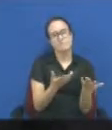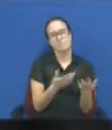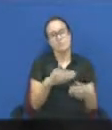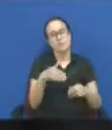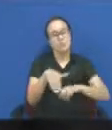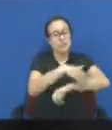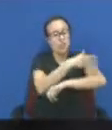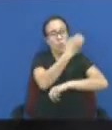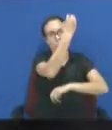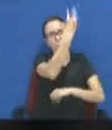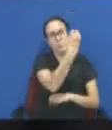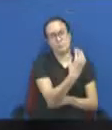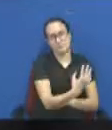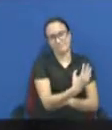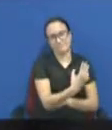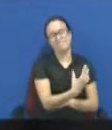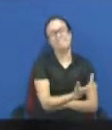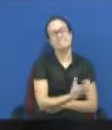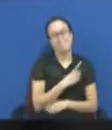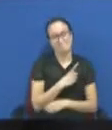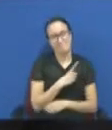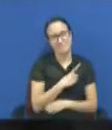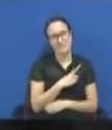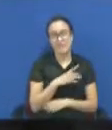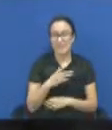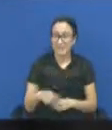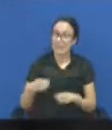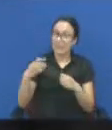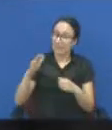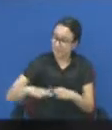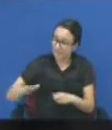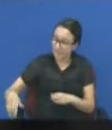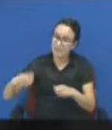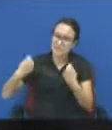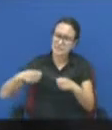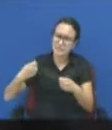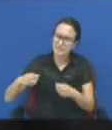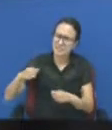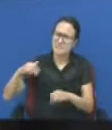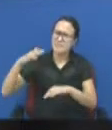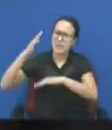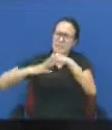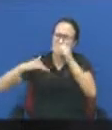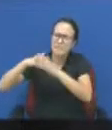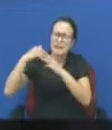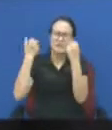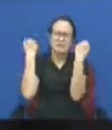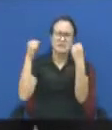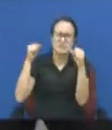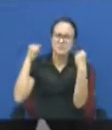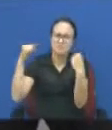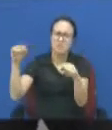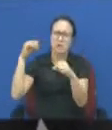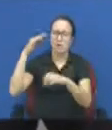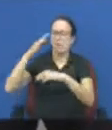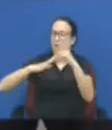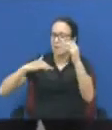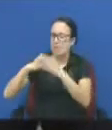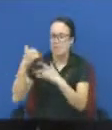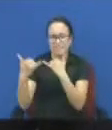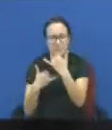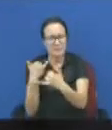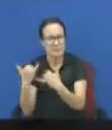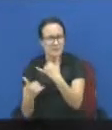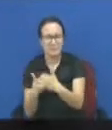desenvolver o esporte, procurar estar num centro comunitário, uma praça esportiva, né,